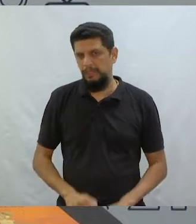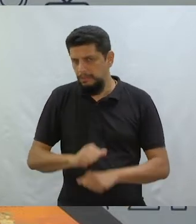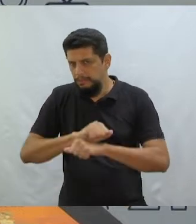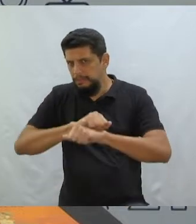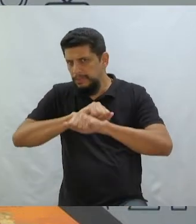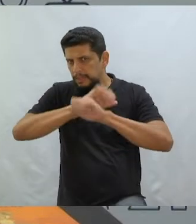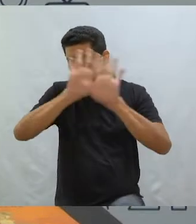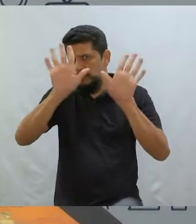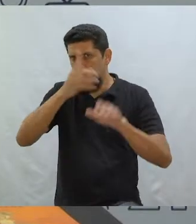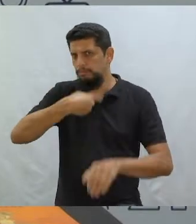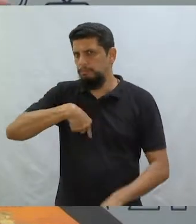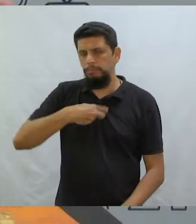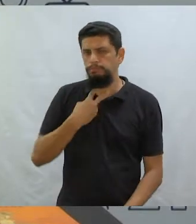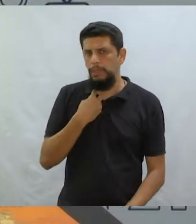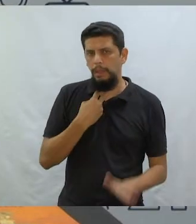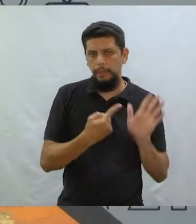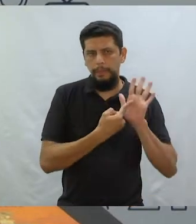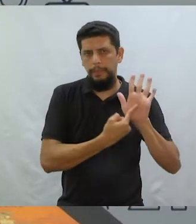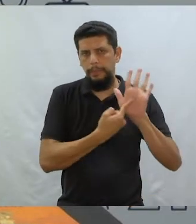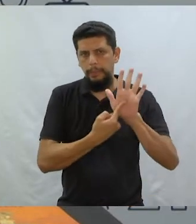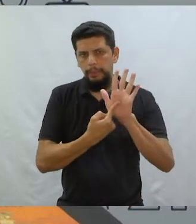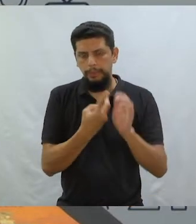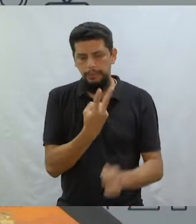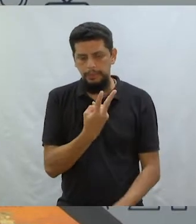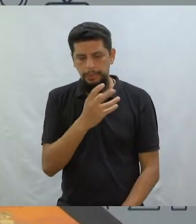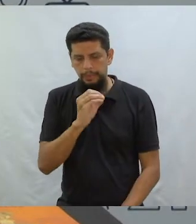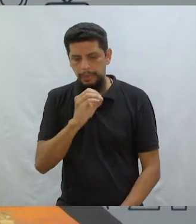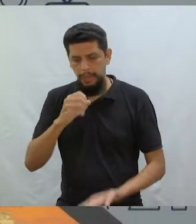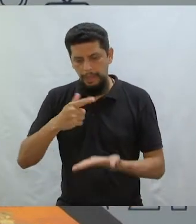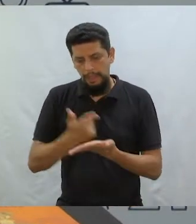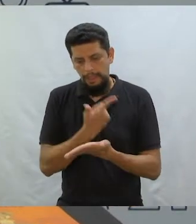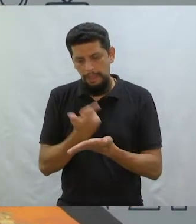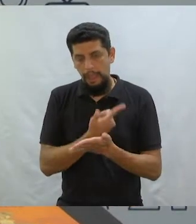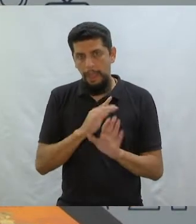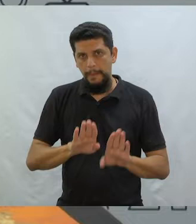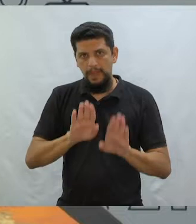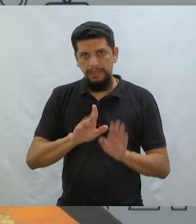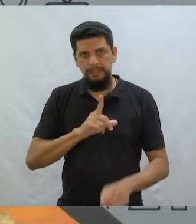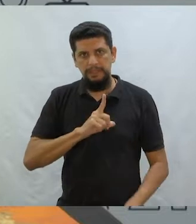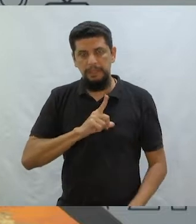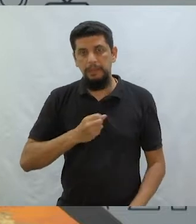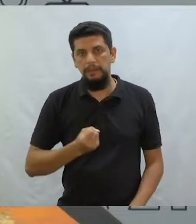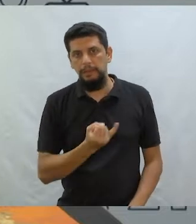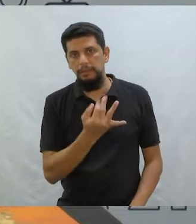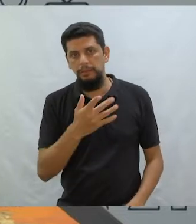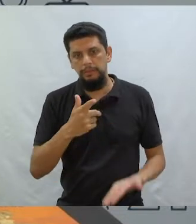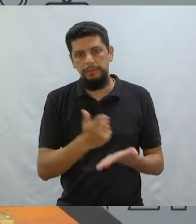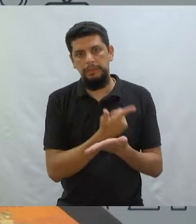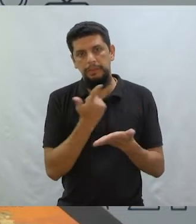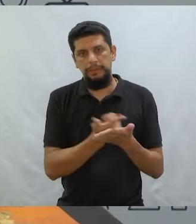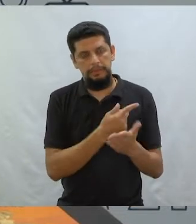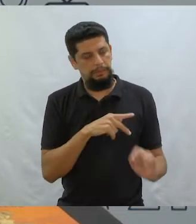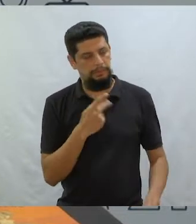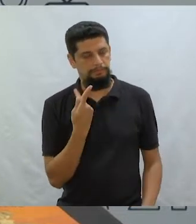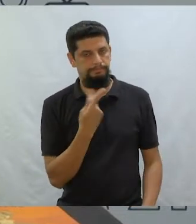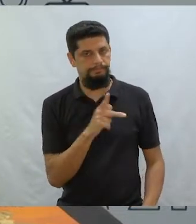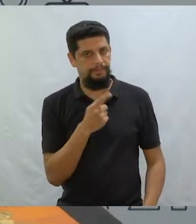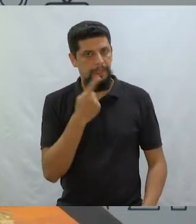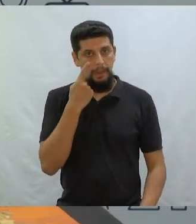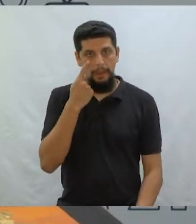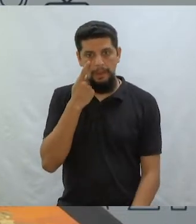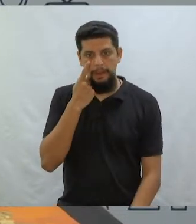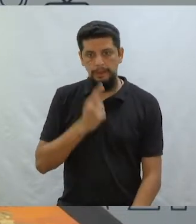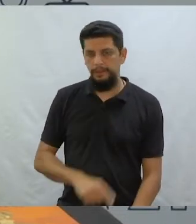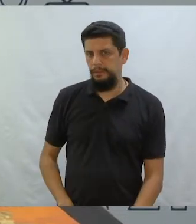claro que nós não podemos mostrar aqui os 200 mas eu trouxe para vocês algumas obras dela Olha